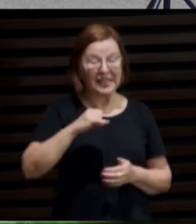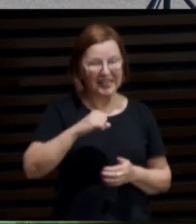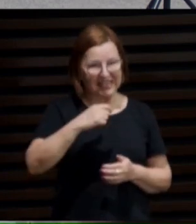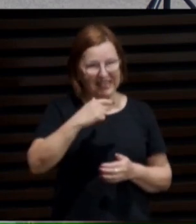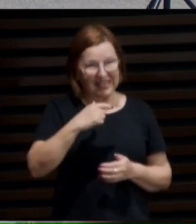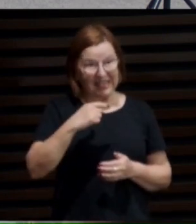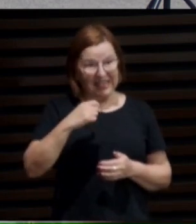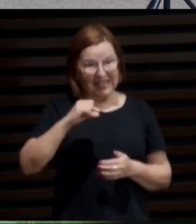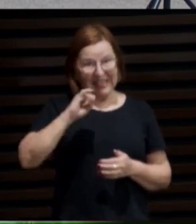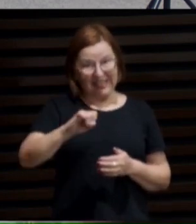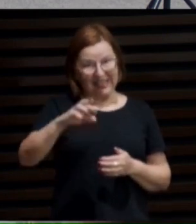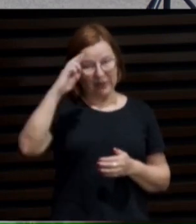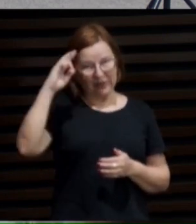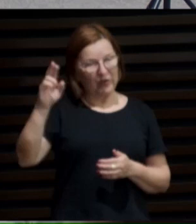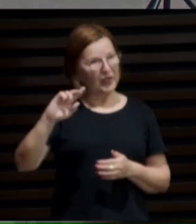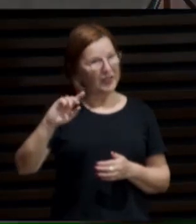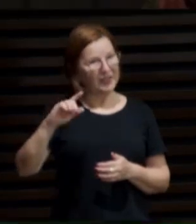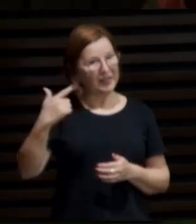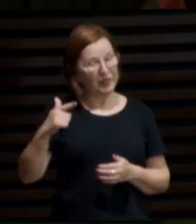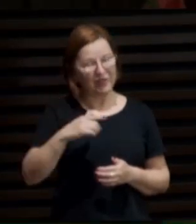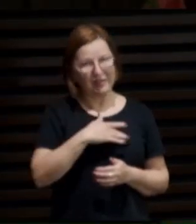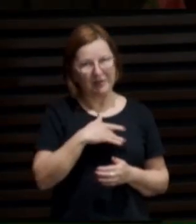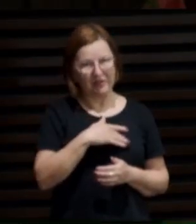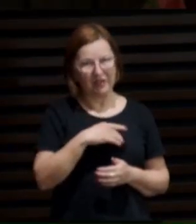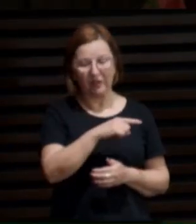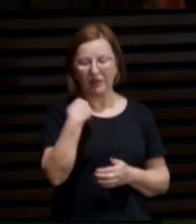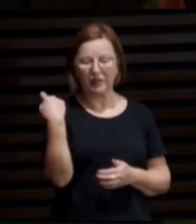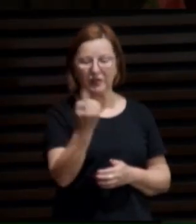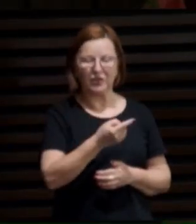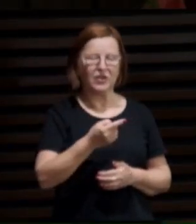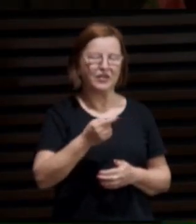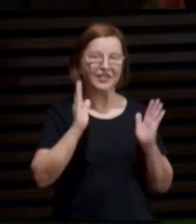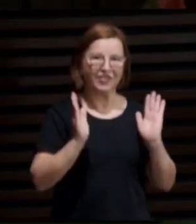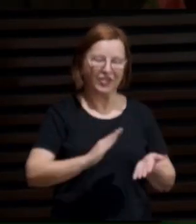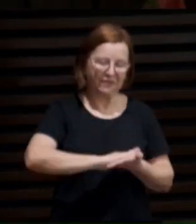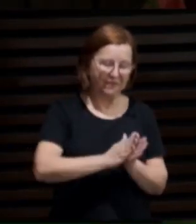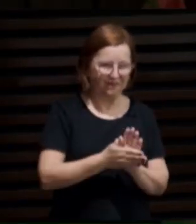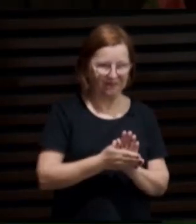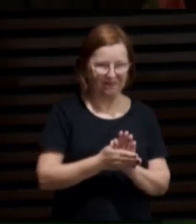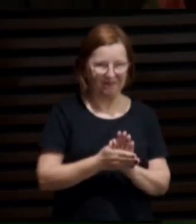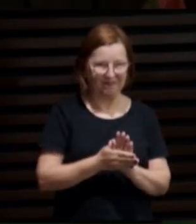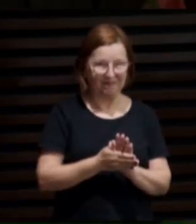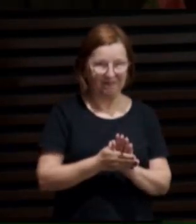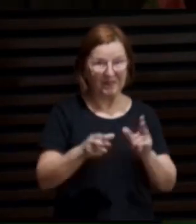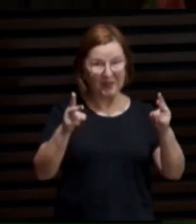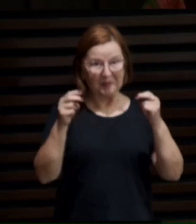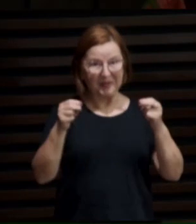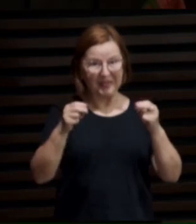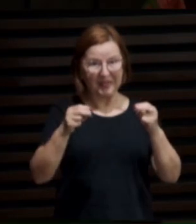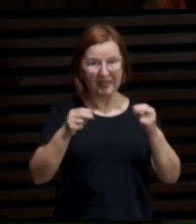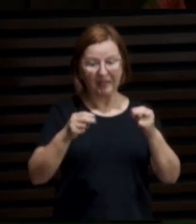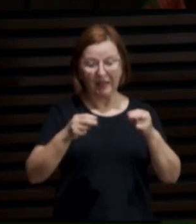Senhor não se lembrasse da sua misericórdia, nós seríamos consumidos. Veja que tremendo o poder e a ira